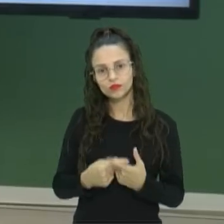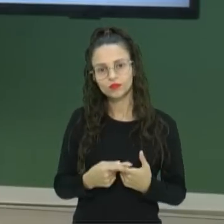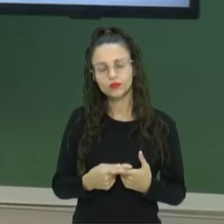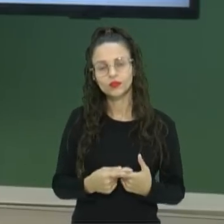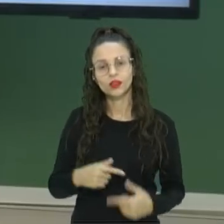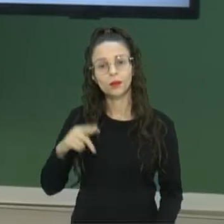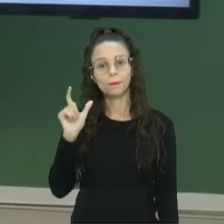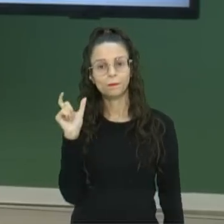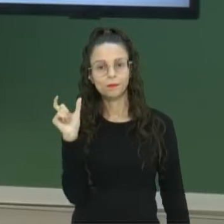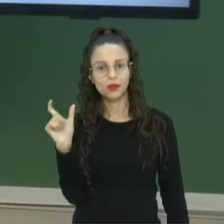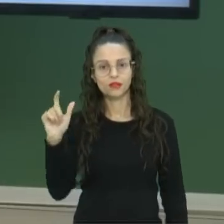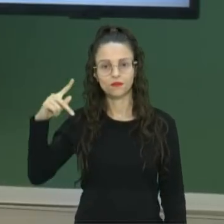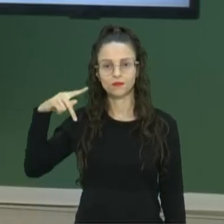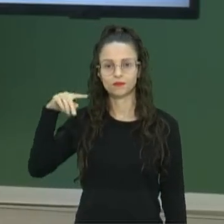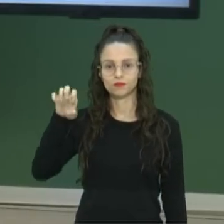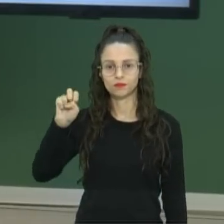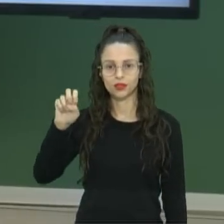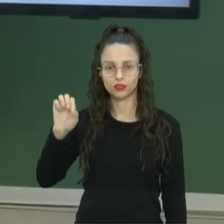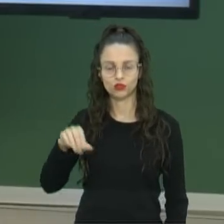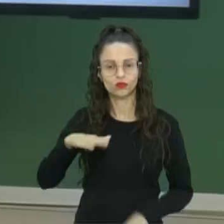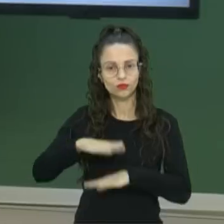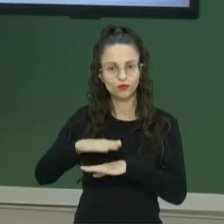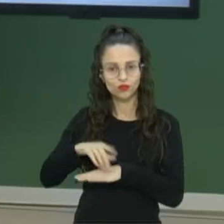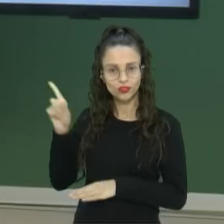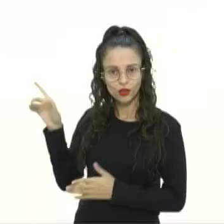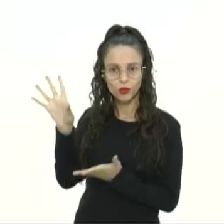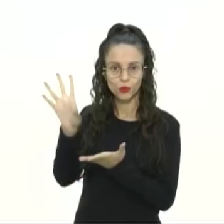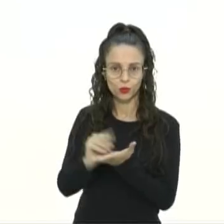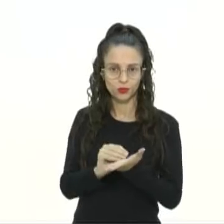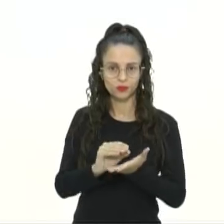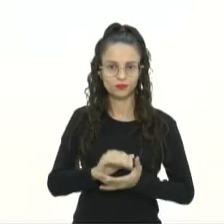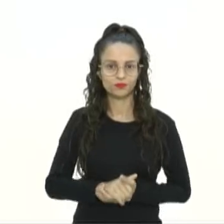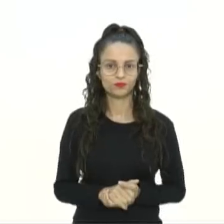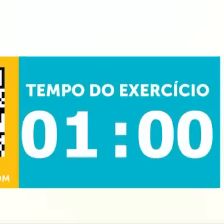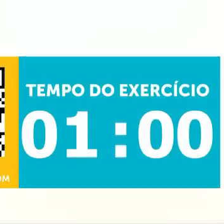palavra peso. Um tempinho para você copiar isso aqui.